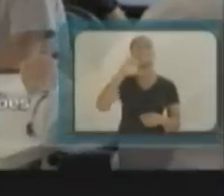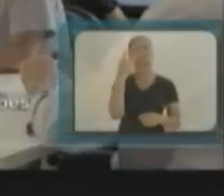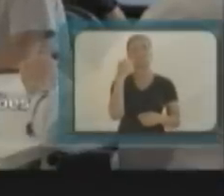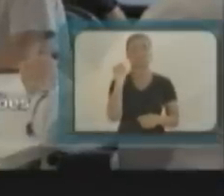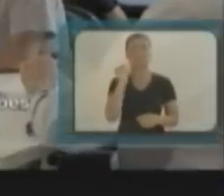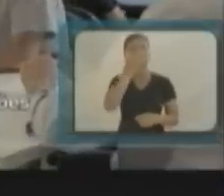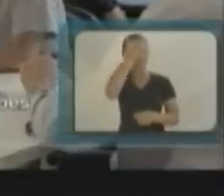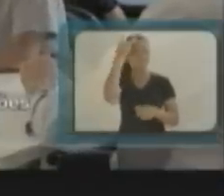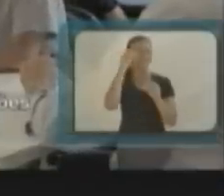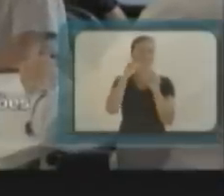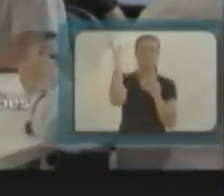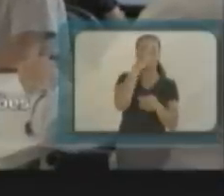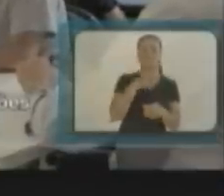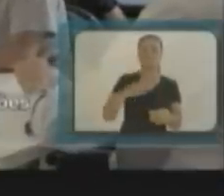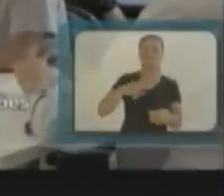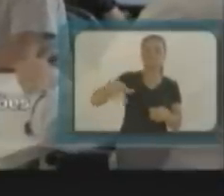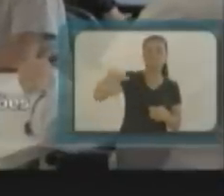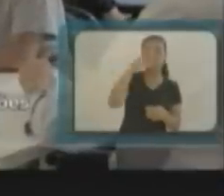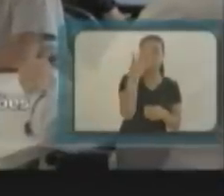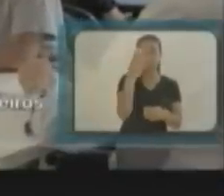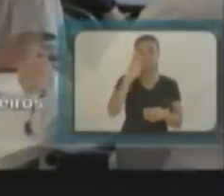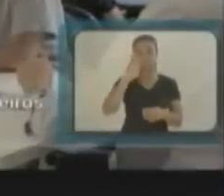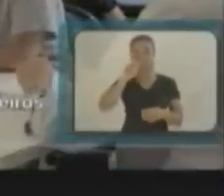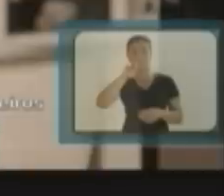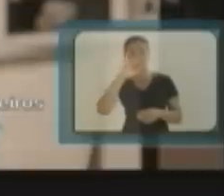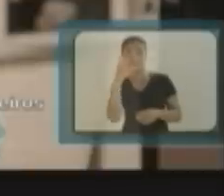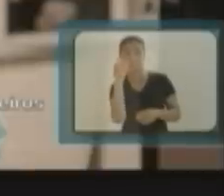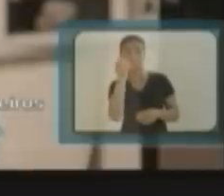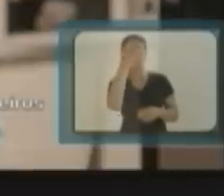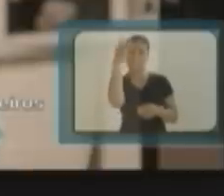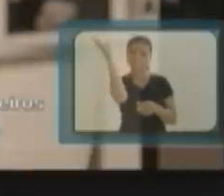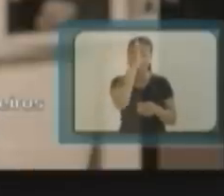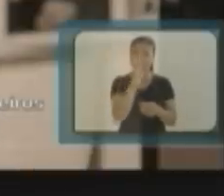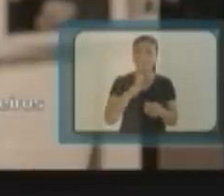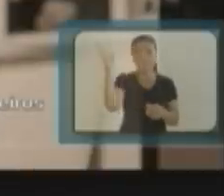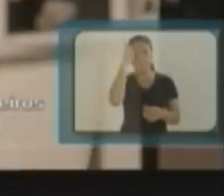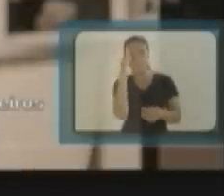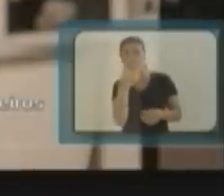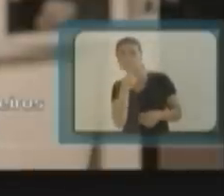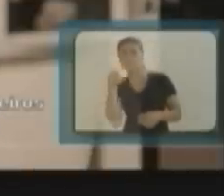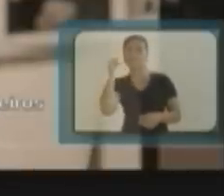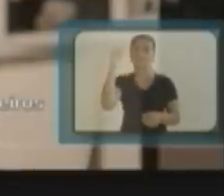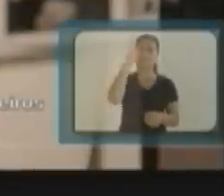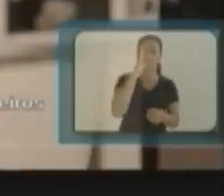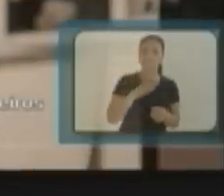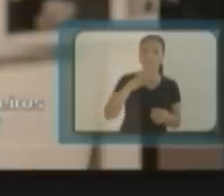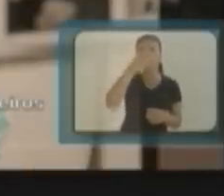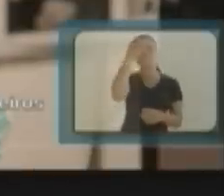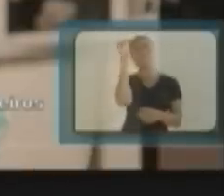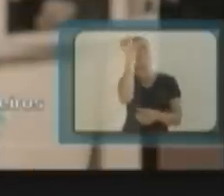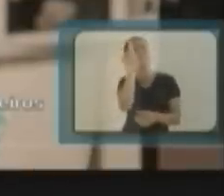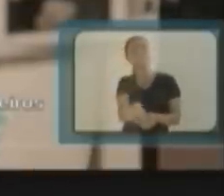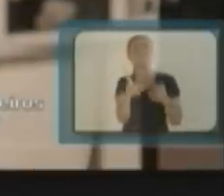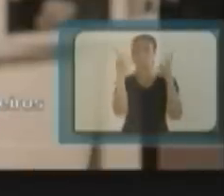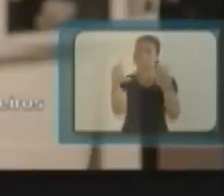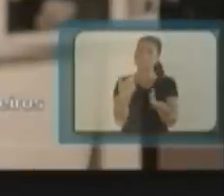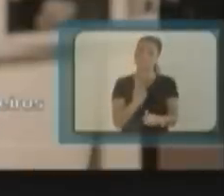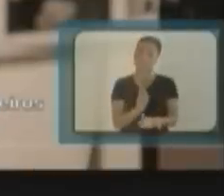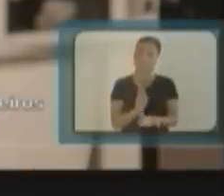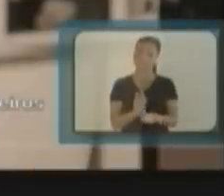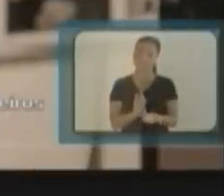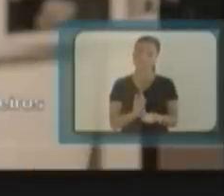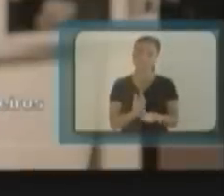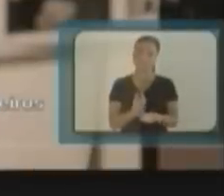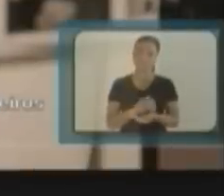190 milhões de pessoas no Brasil. E 45 milhões de